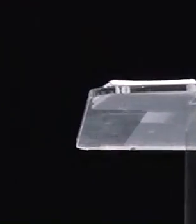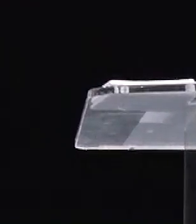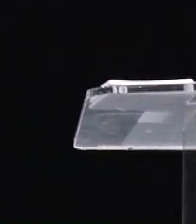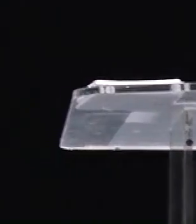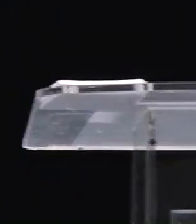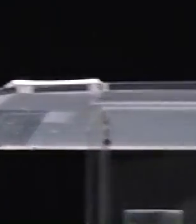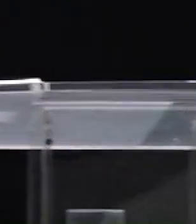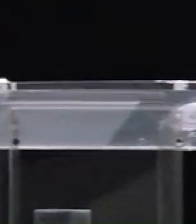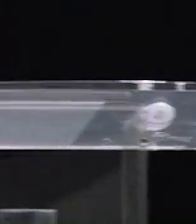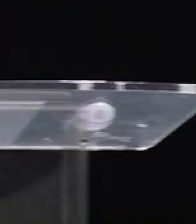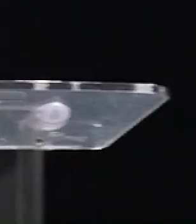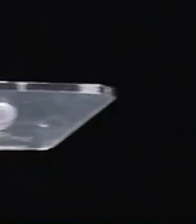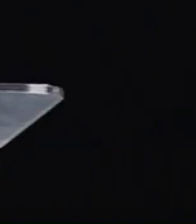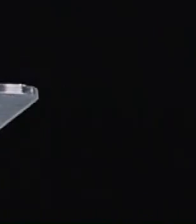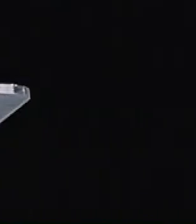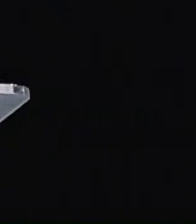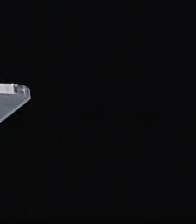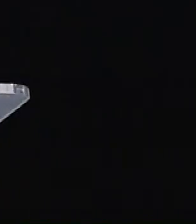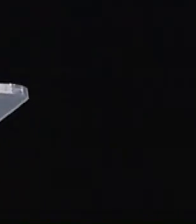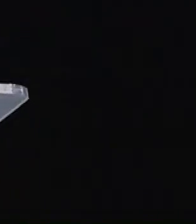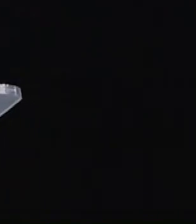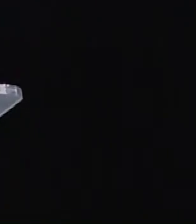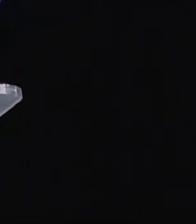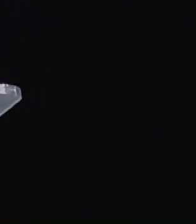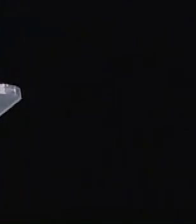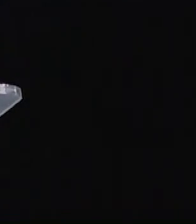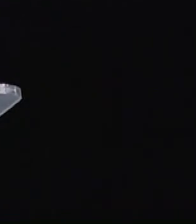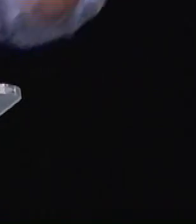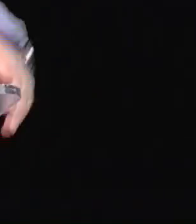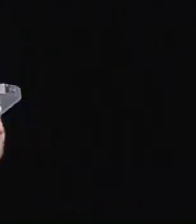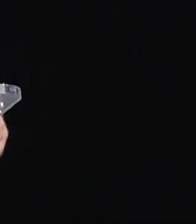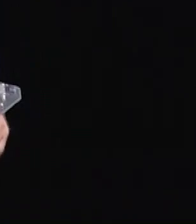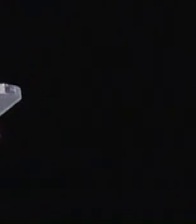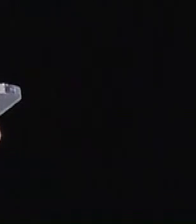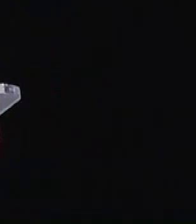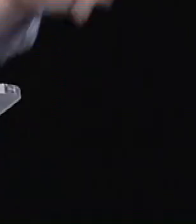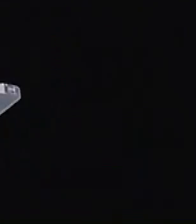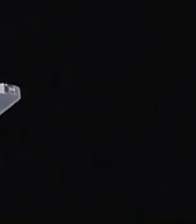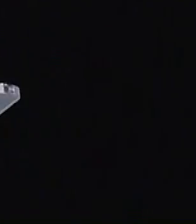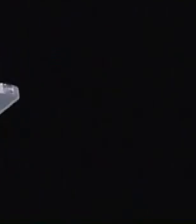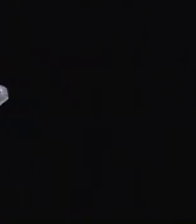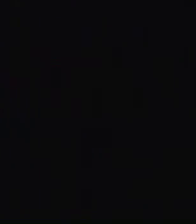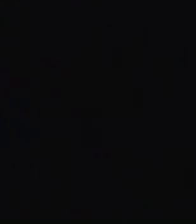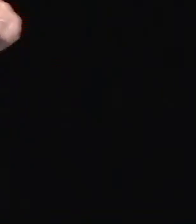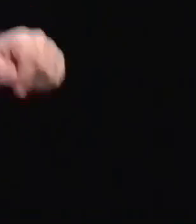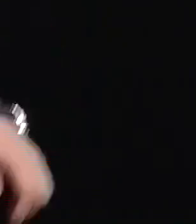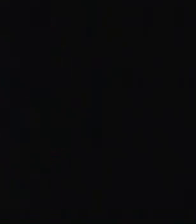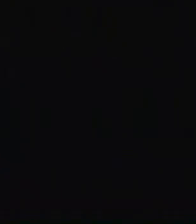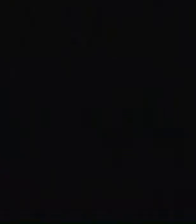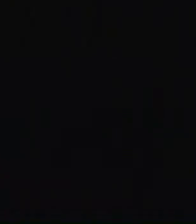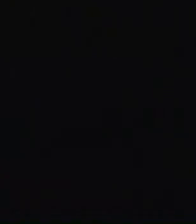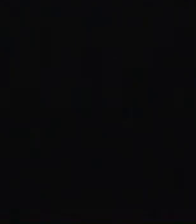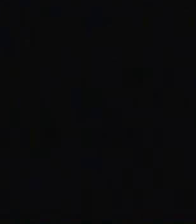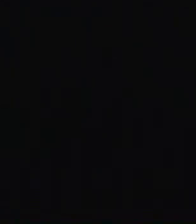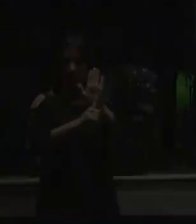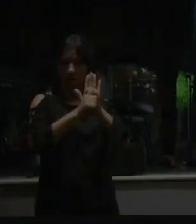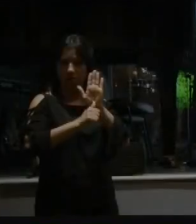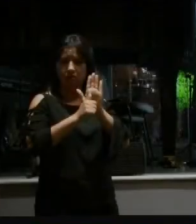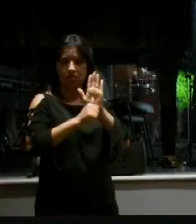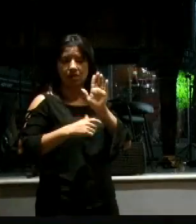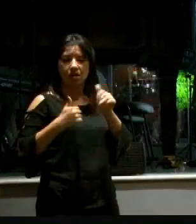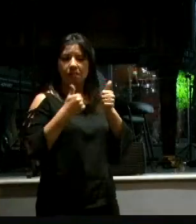ali para a doutora Arnaldo. Ia pegar depois a doutora Arnaldo, a gente morava na Rua dos